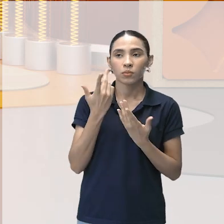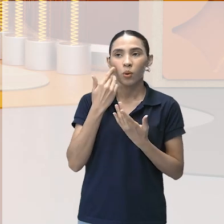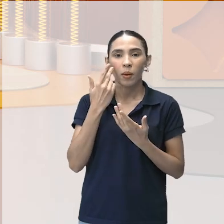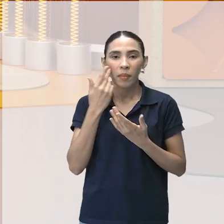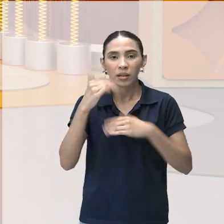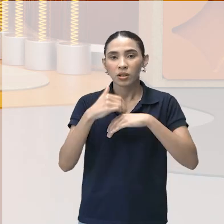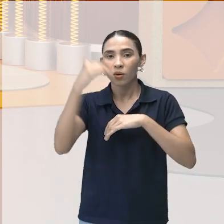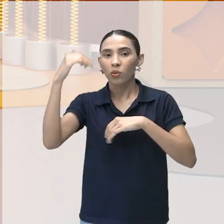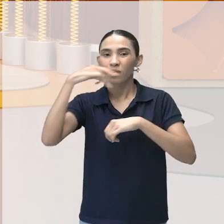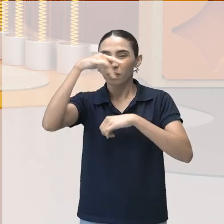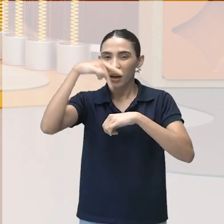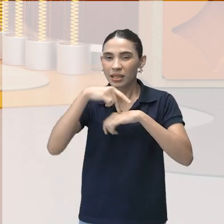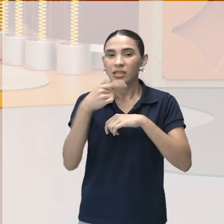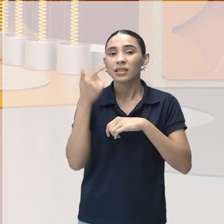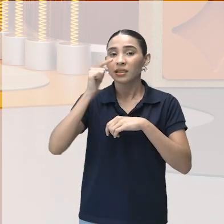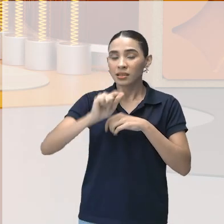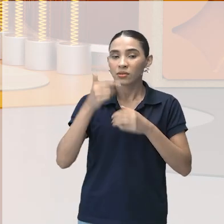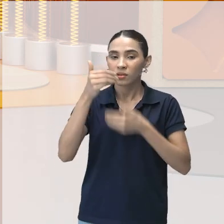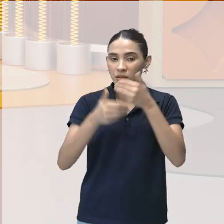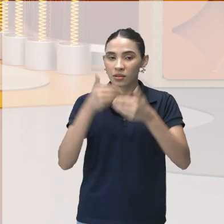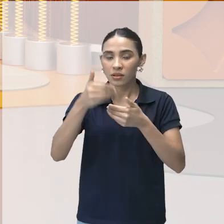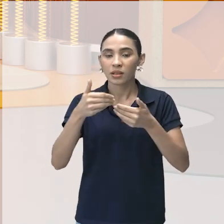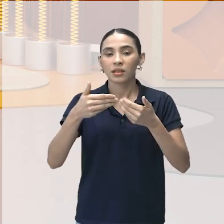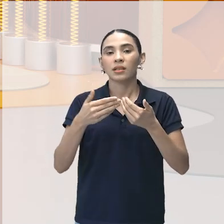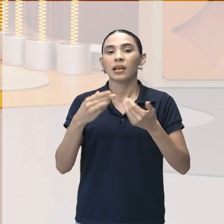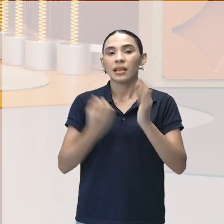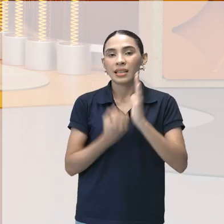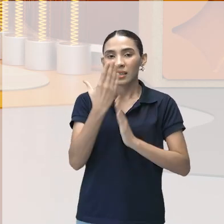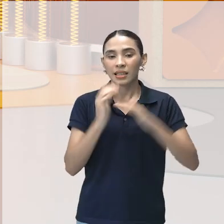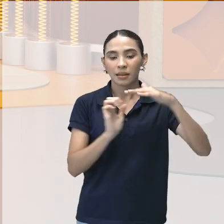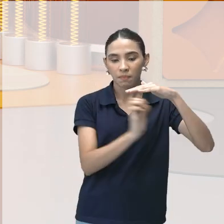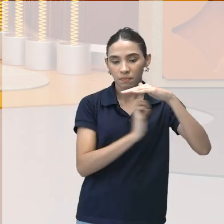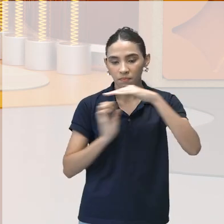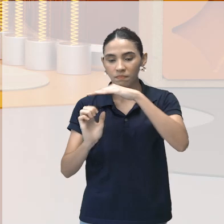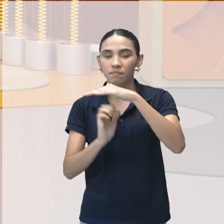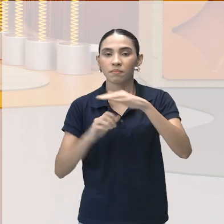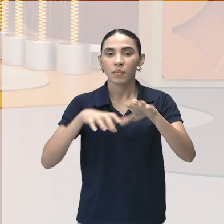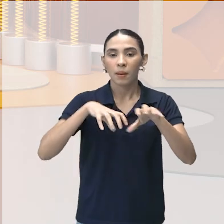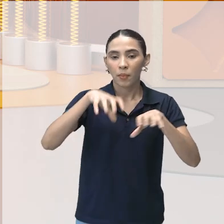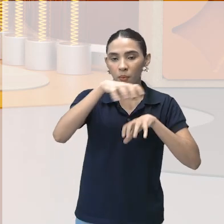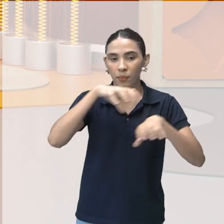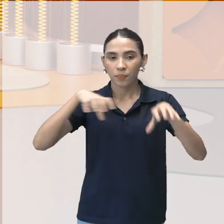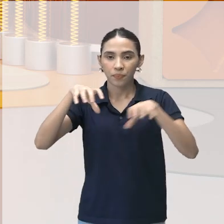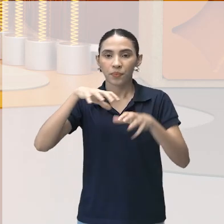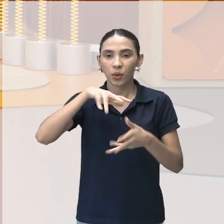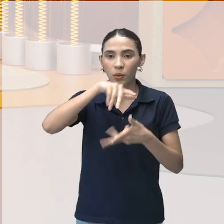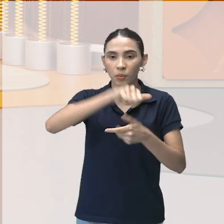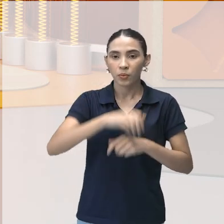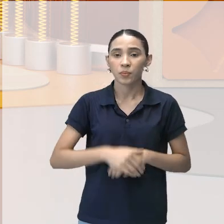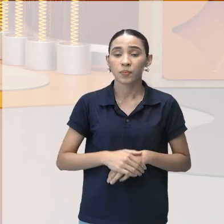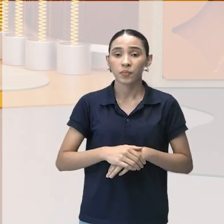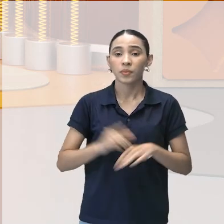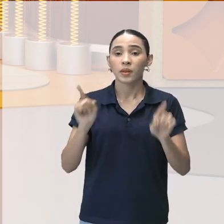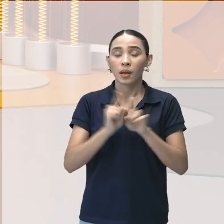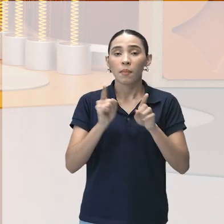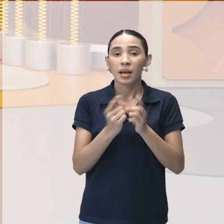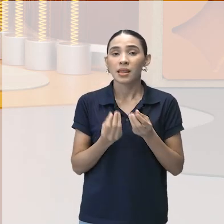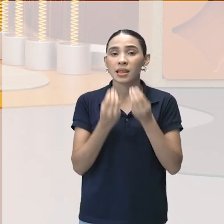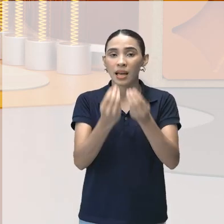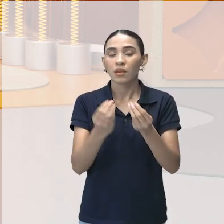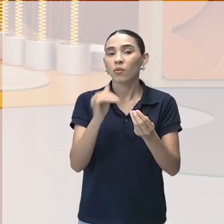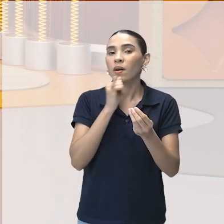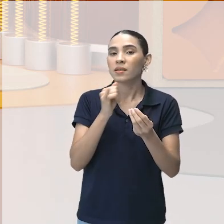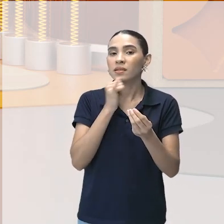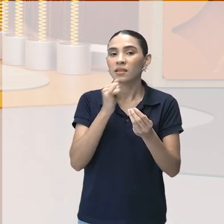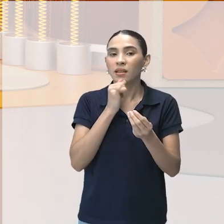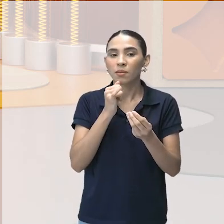país desenvolvido, e aí ela abre filiais espalhadas ali por todo o mundo. E eu lembro de ter dado para vocês o exemplo